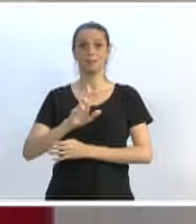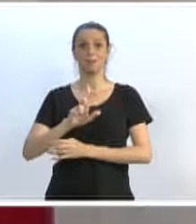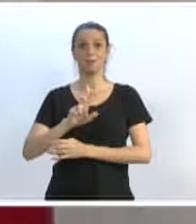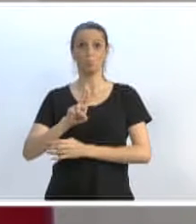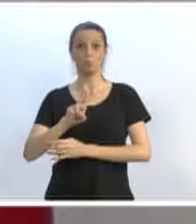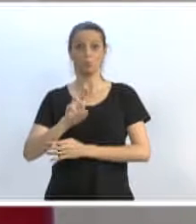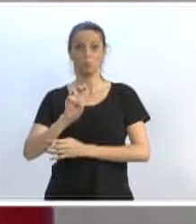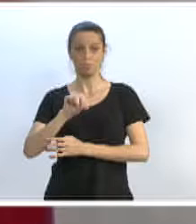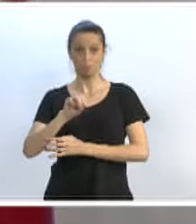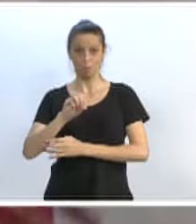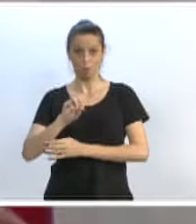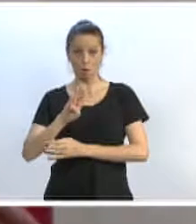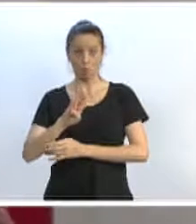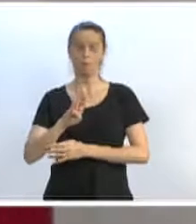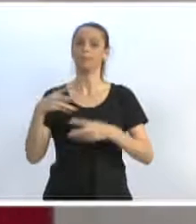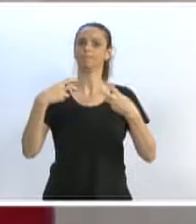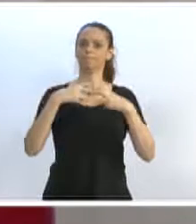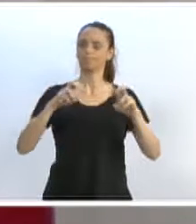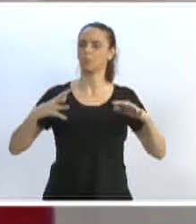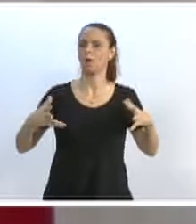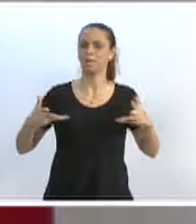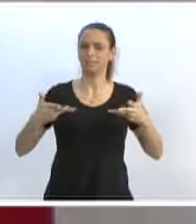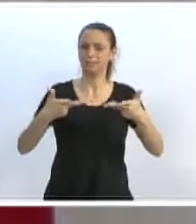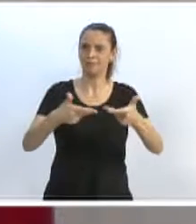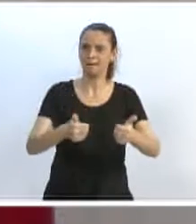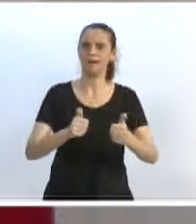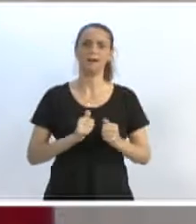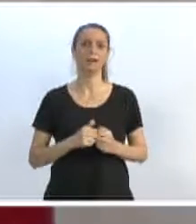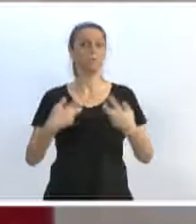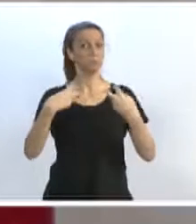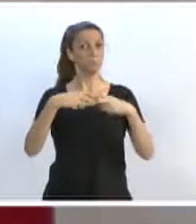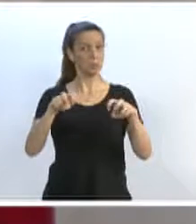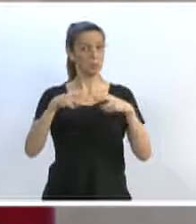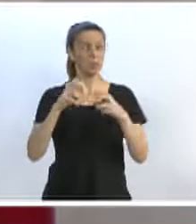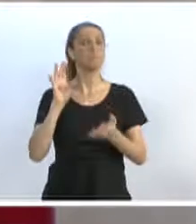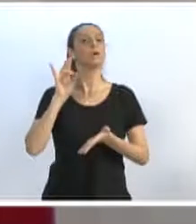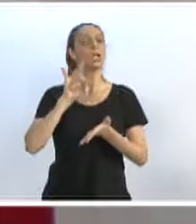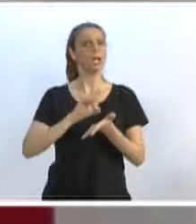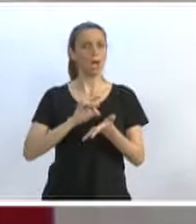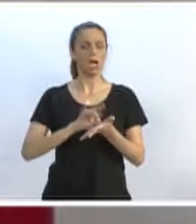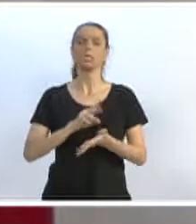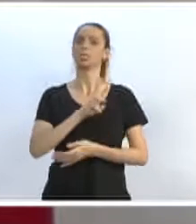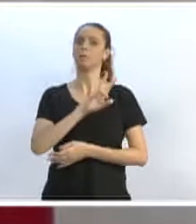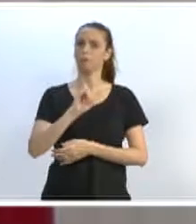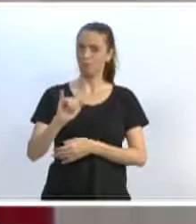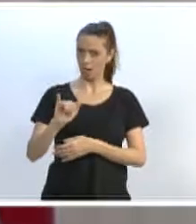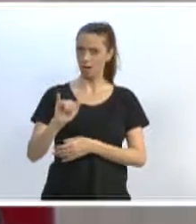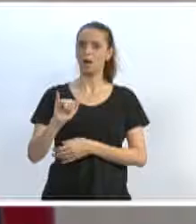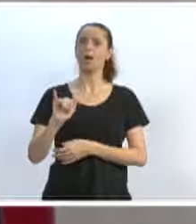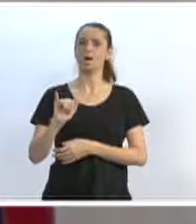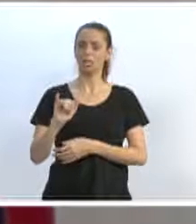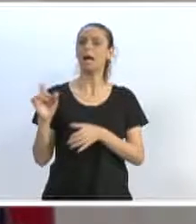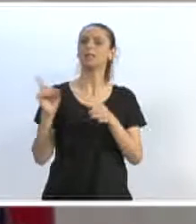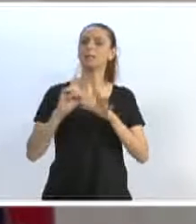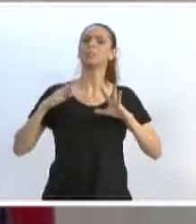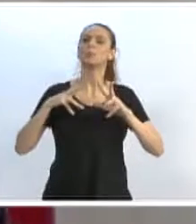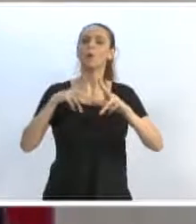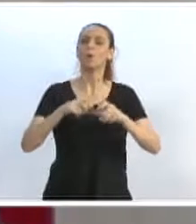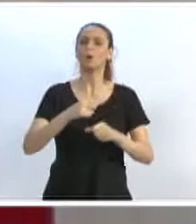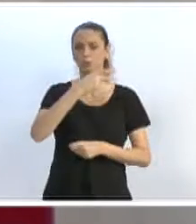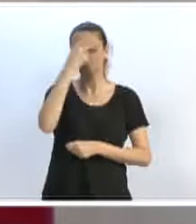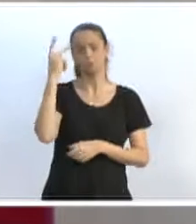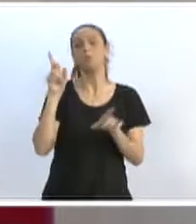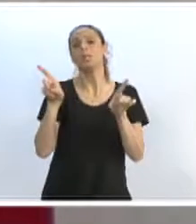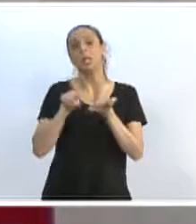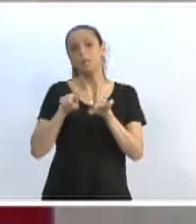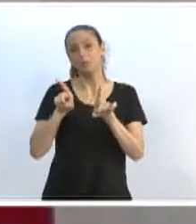que o transporte seria de qualidade, que seria um transporte que iria atender às demandas da nossa sociedade blumenauense e até quem visita a